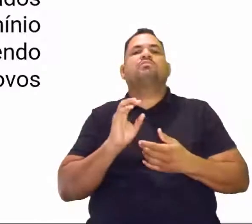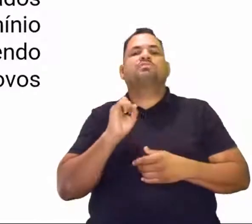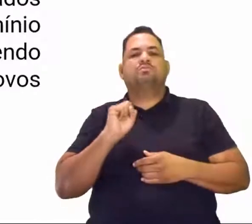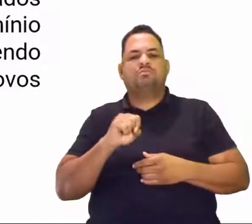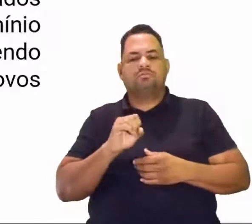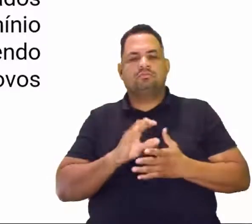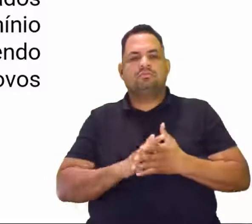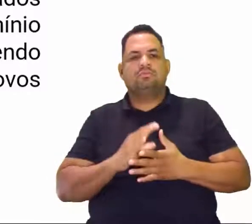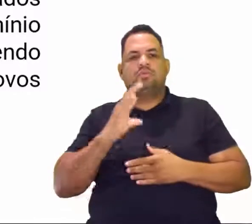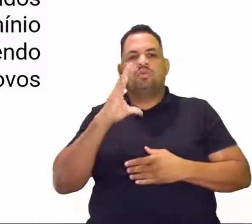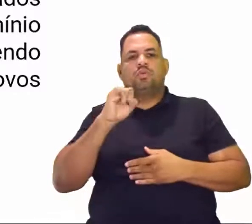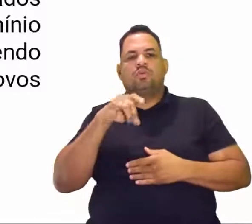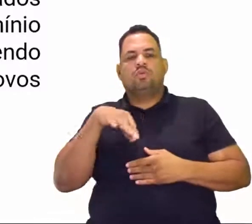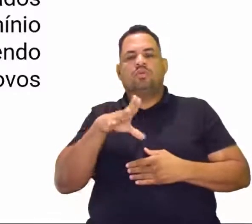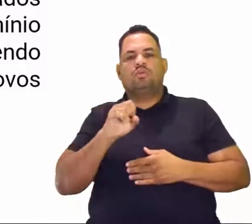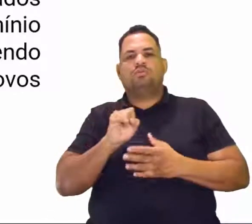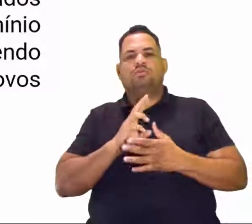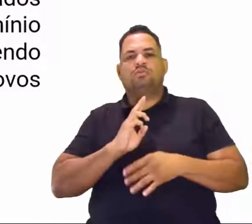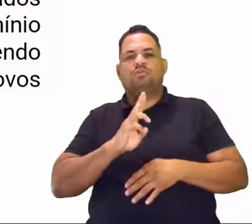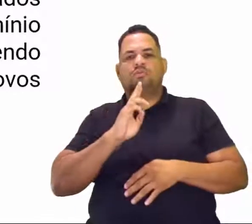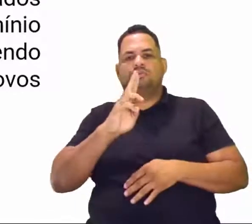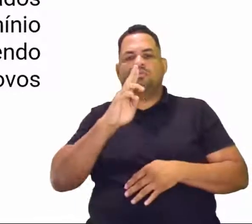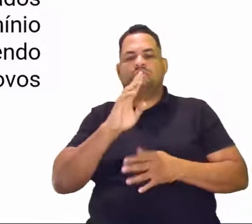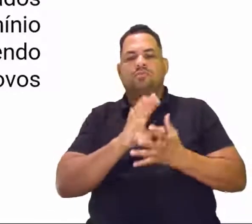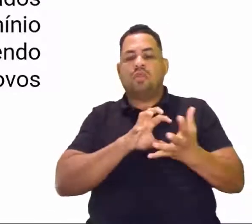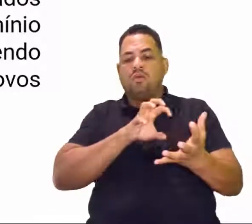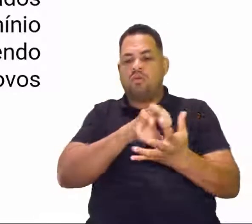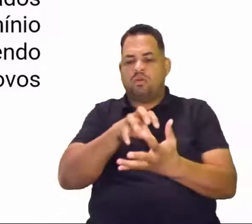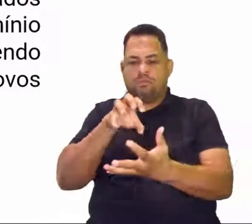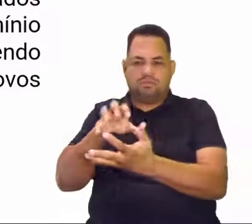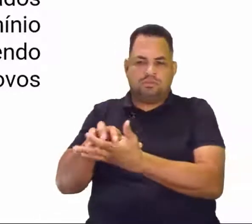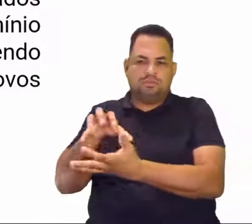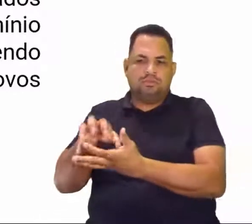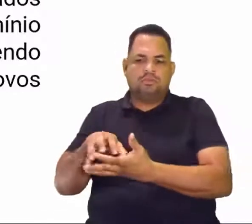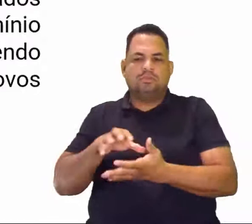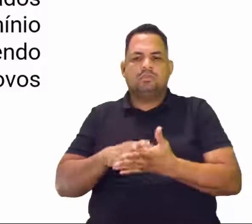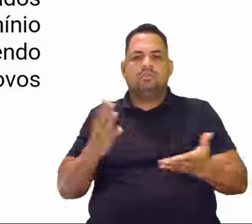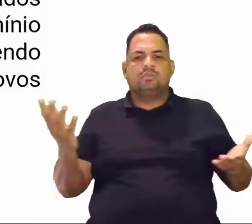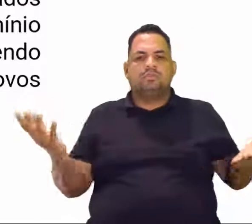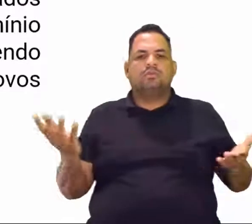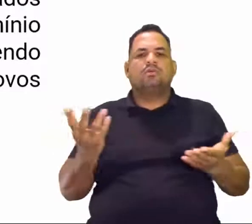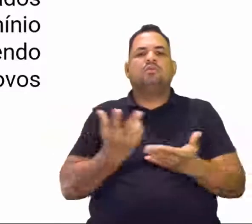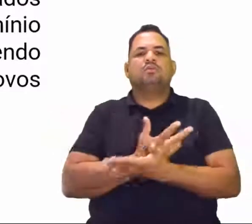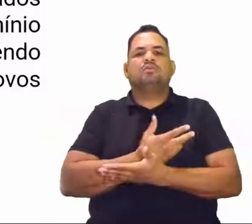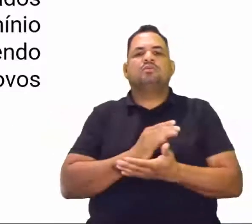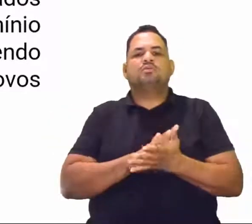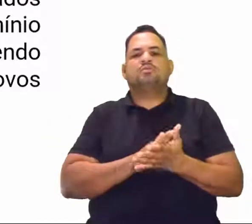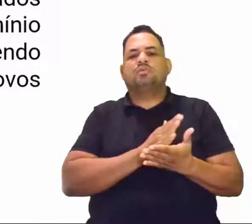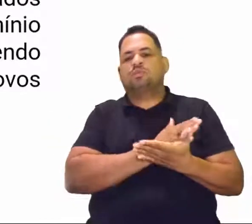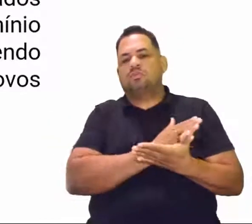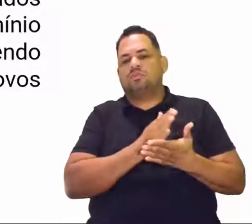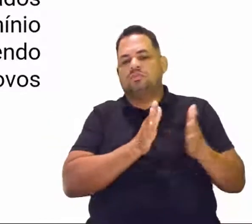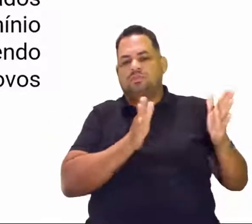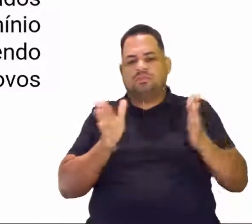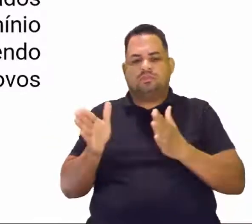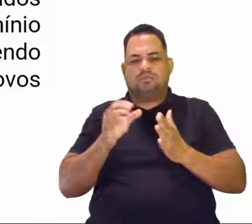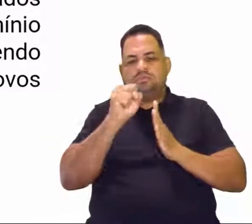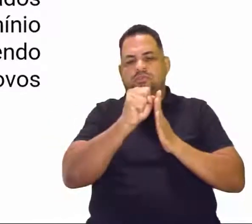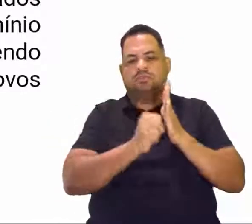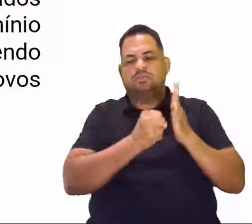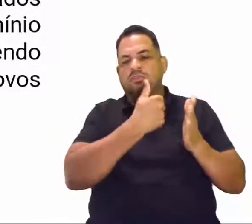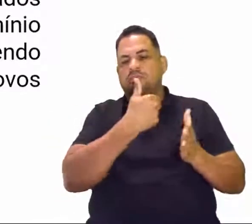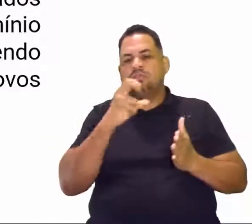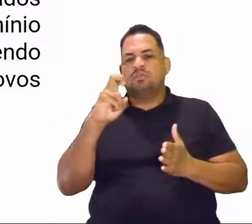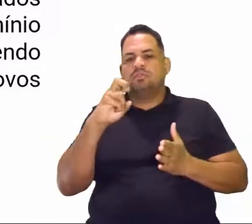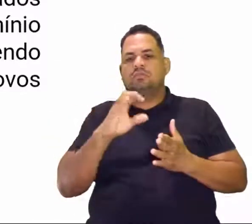Coração colonialismo é o processo de colonização que foi que ocorreu a partir do século 15 com as grandes navegações